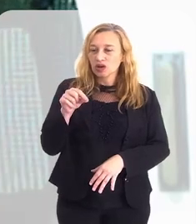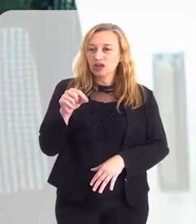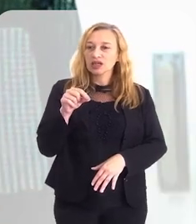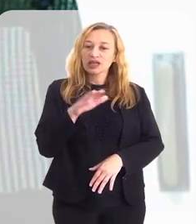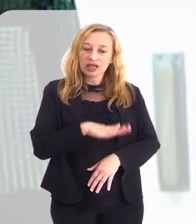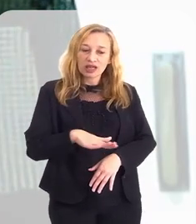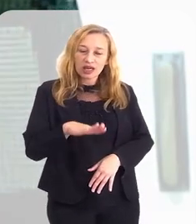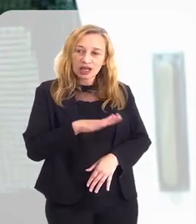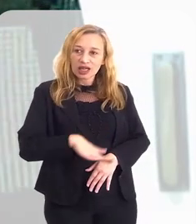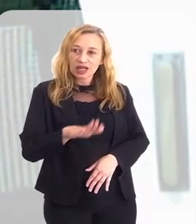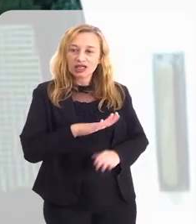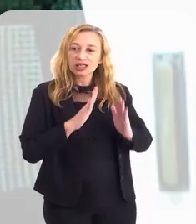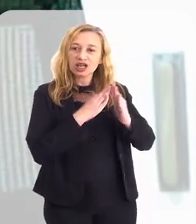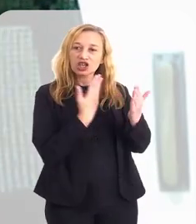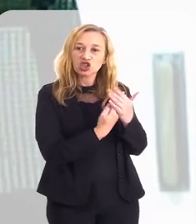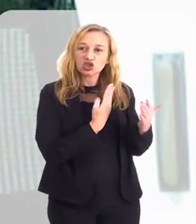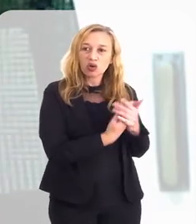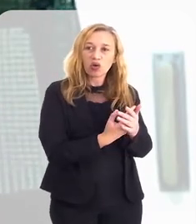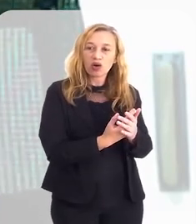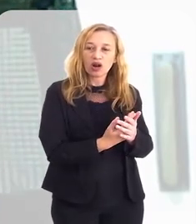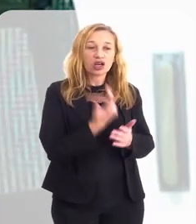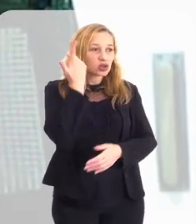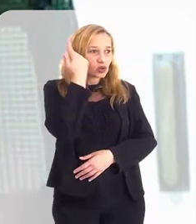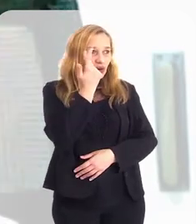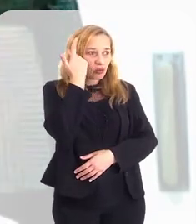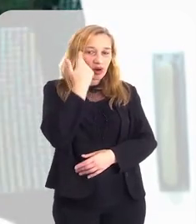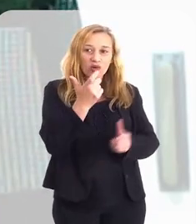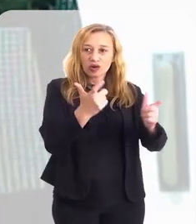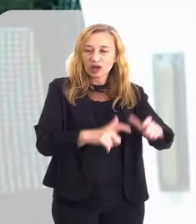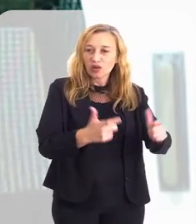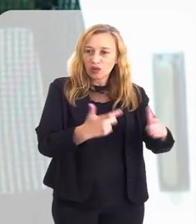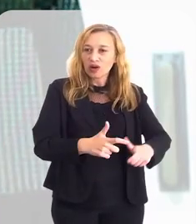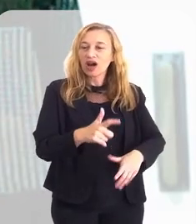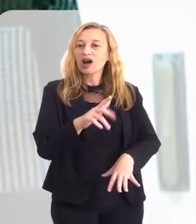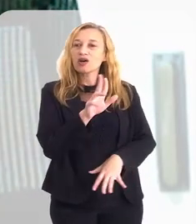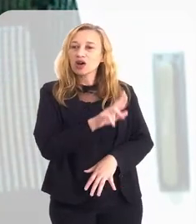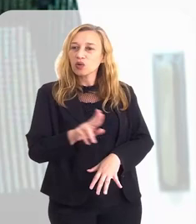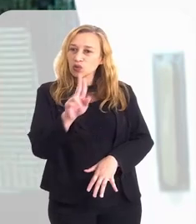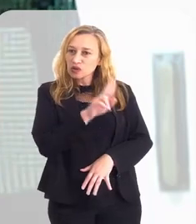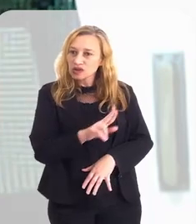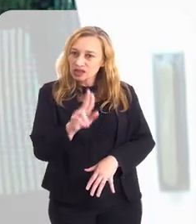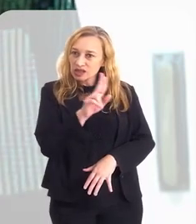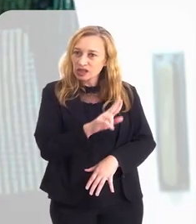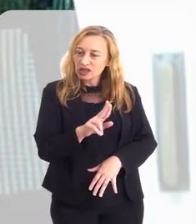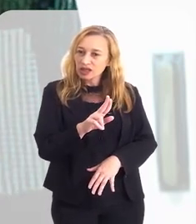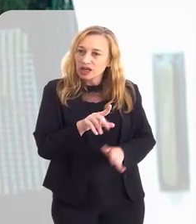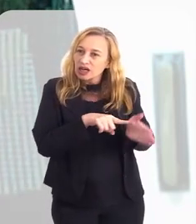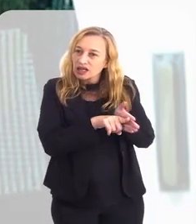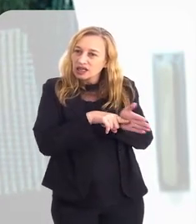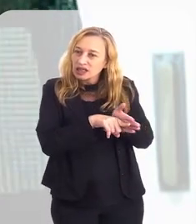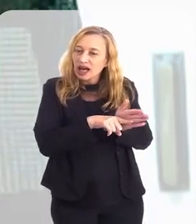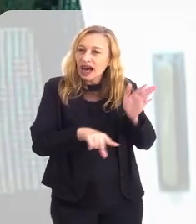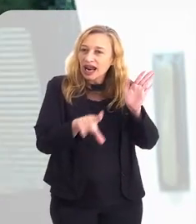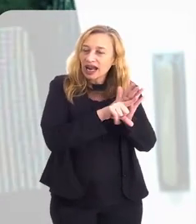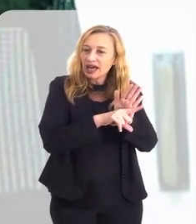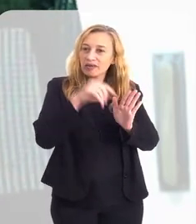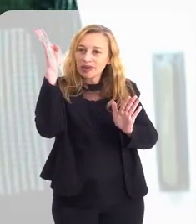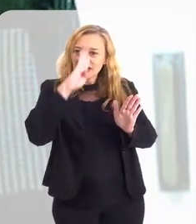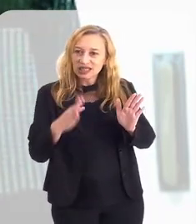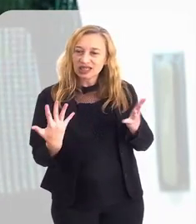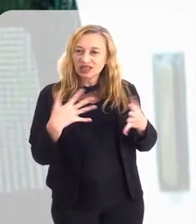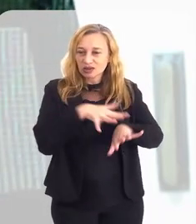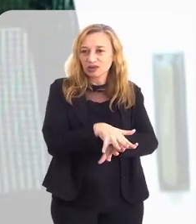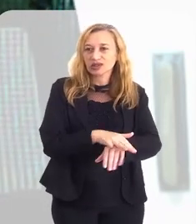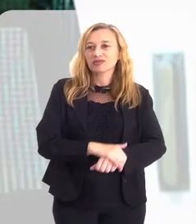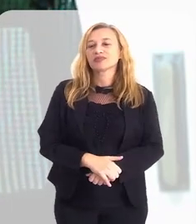criança tem que ir para a escola comum, porque lá é o ambiente dela, inclusive usando como elemento para análise a Lei Brasileira